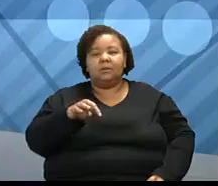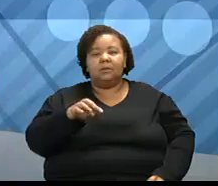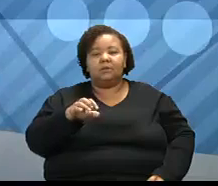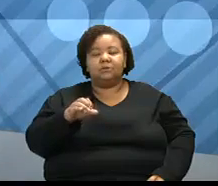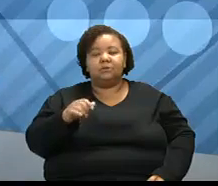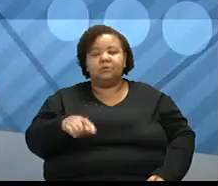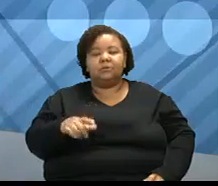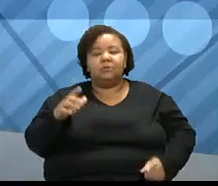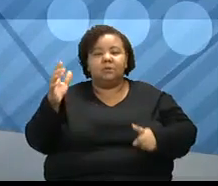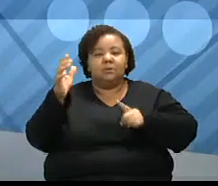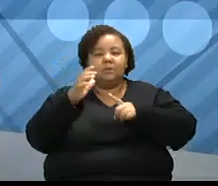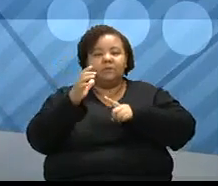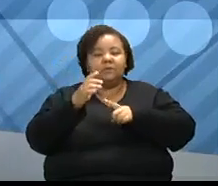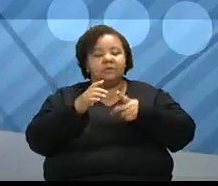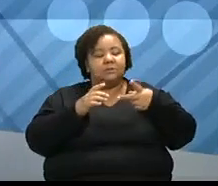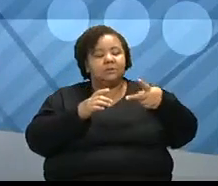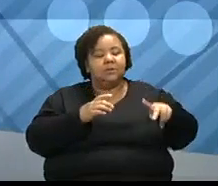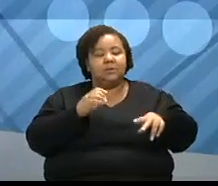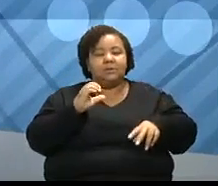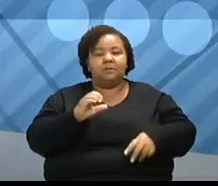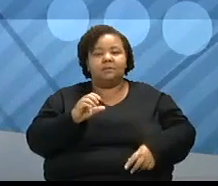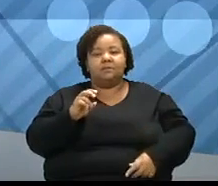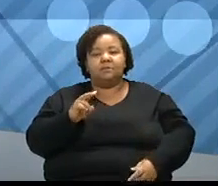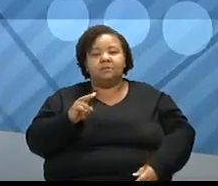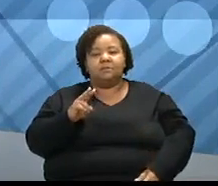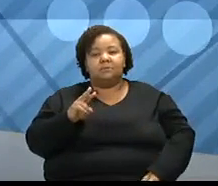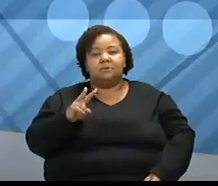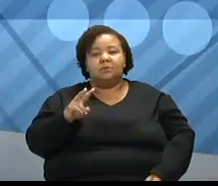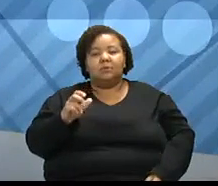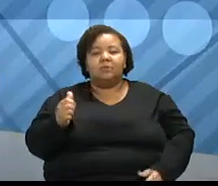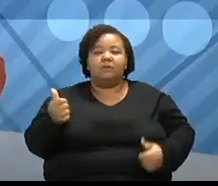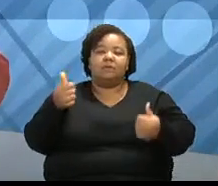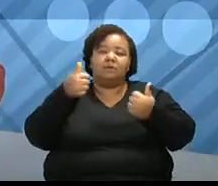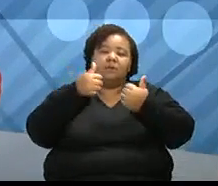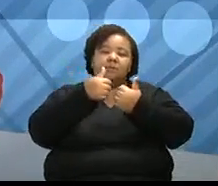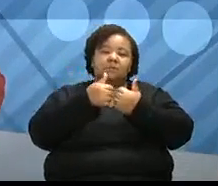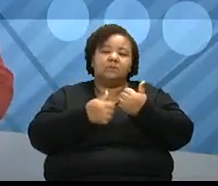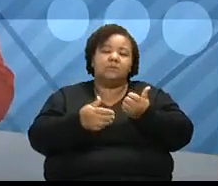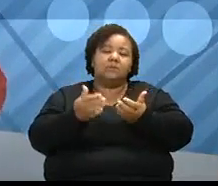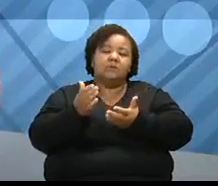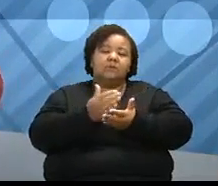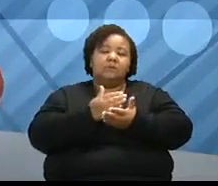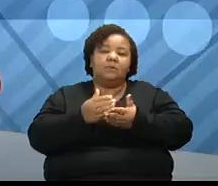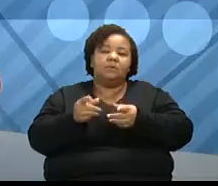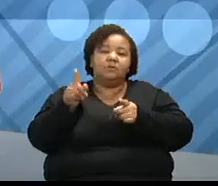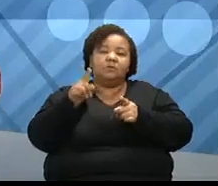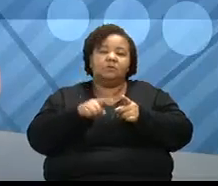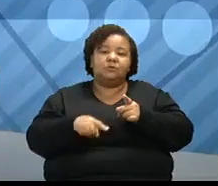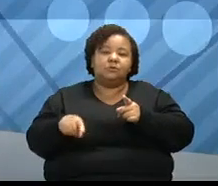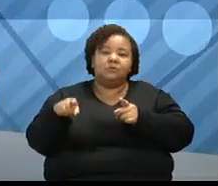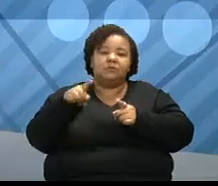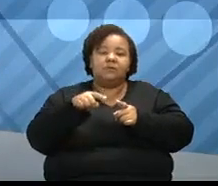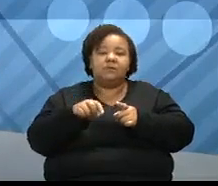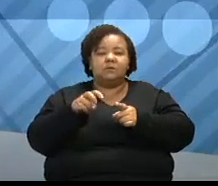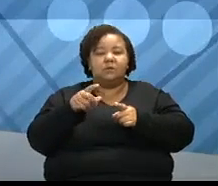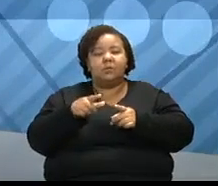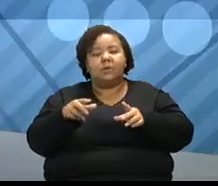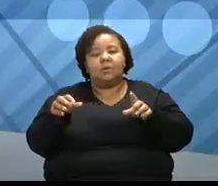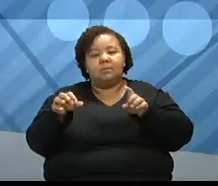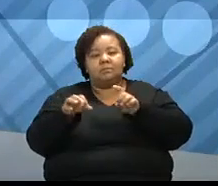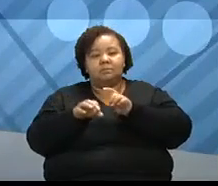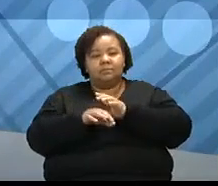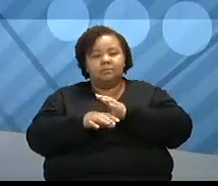campo sobre uma curva. E essa curva é representada por uma parte de uma circunferência ou a circunferência